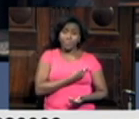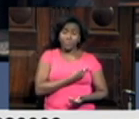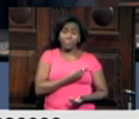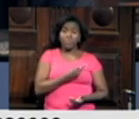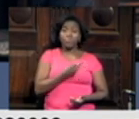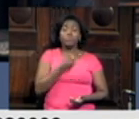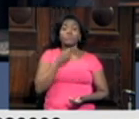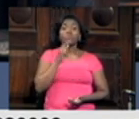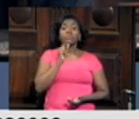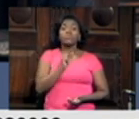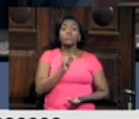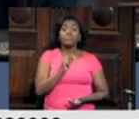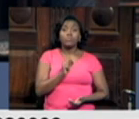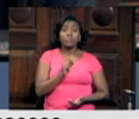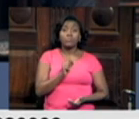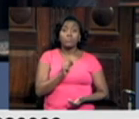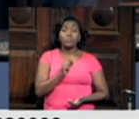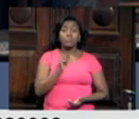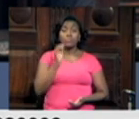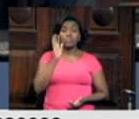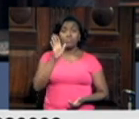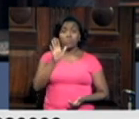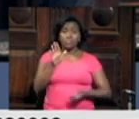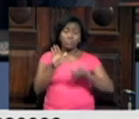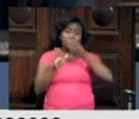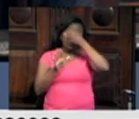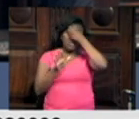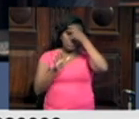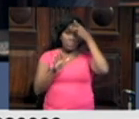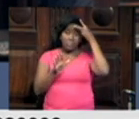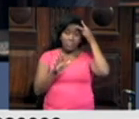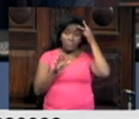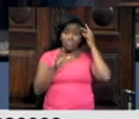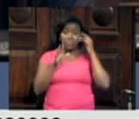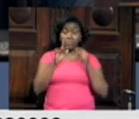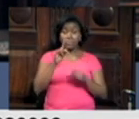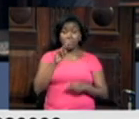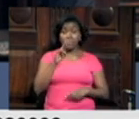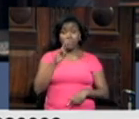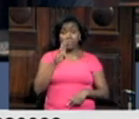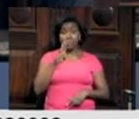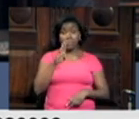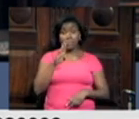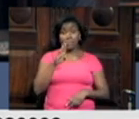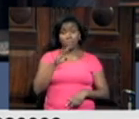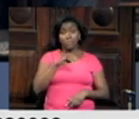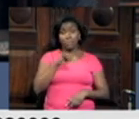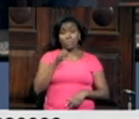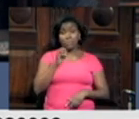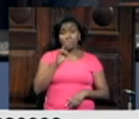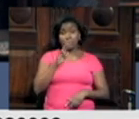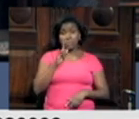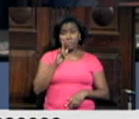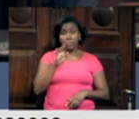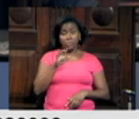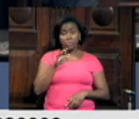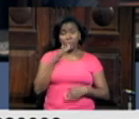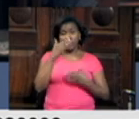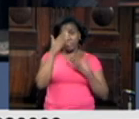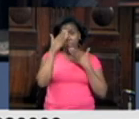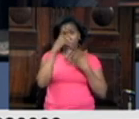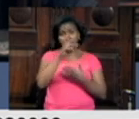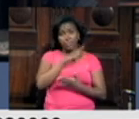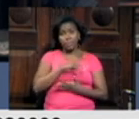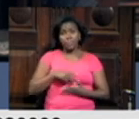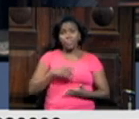nosso candidato a prefeito do PRB, De Jorge. Muito obrigado, minha presidente,